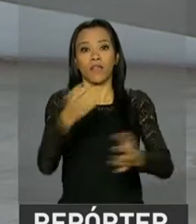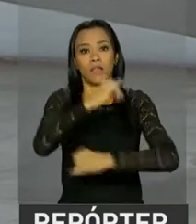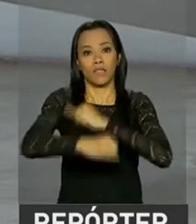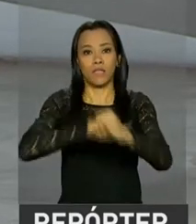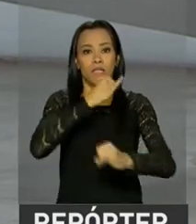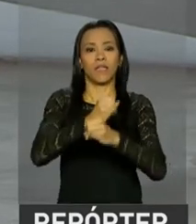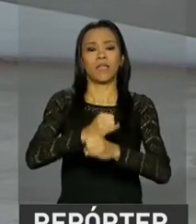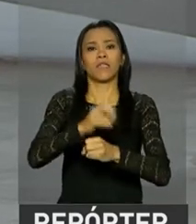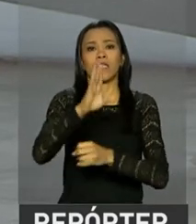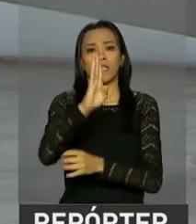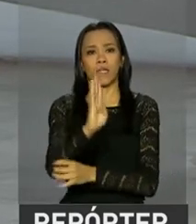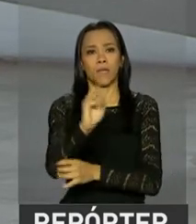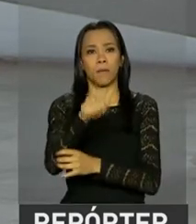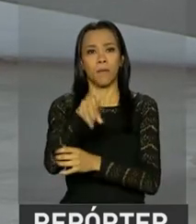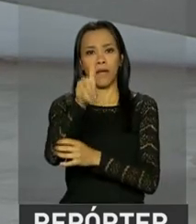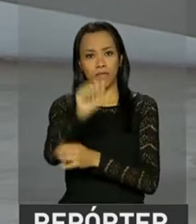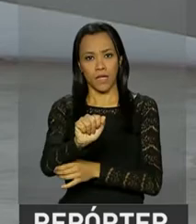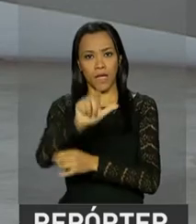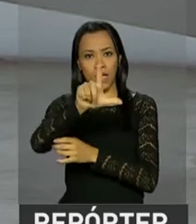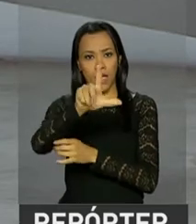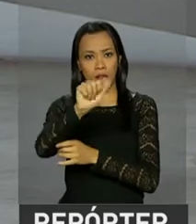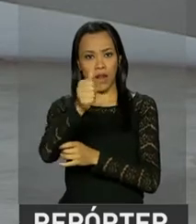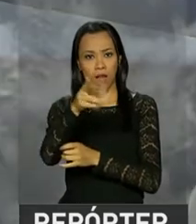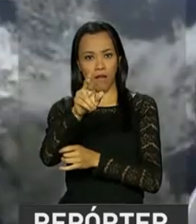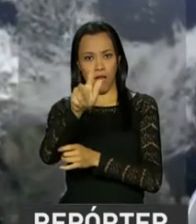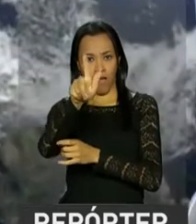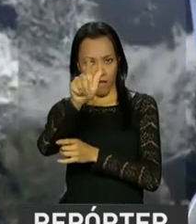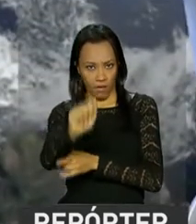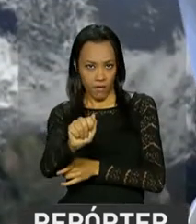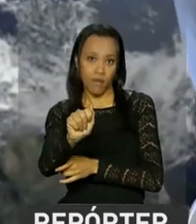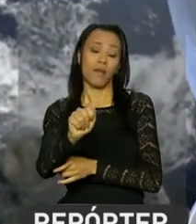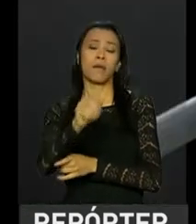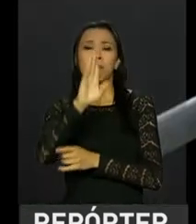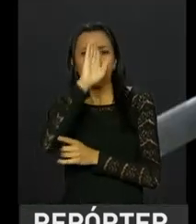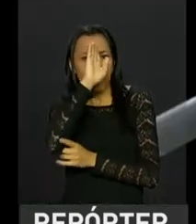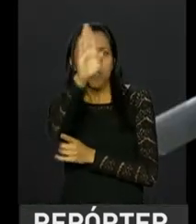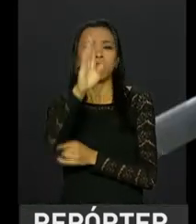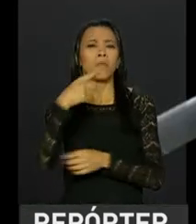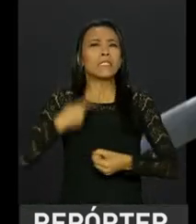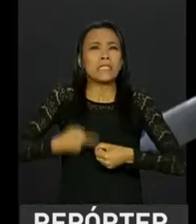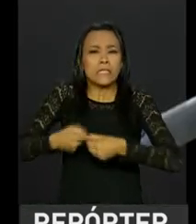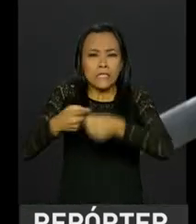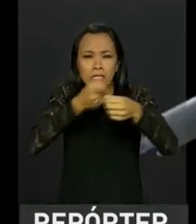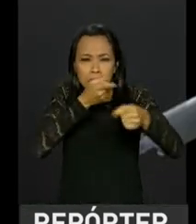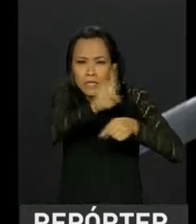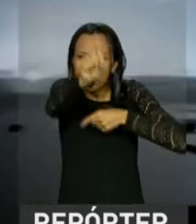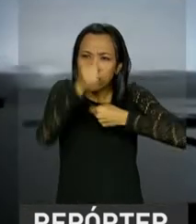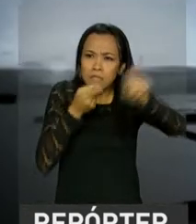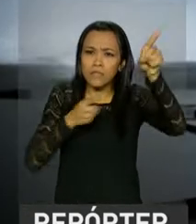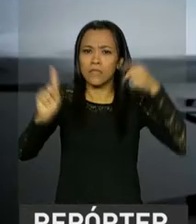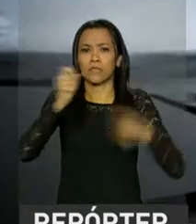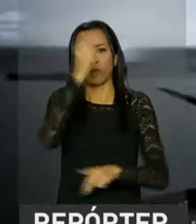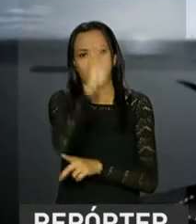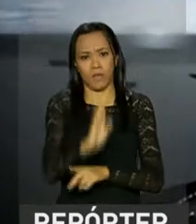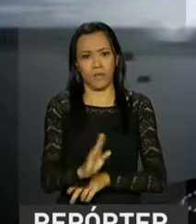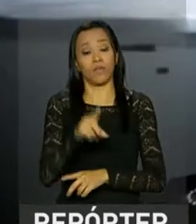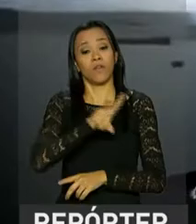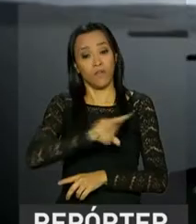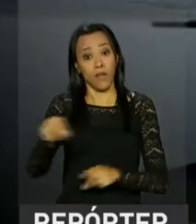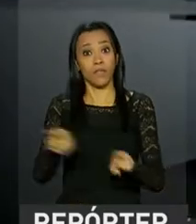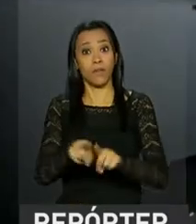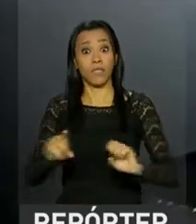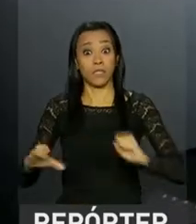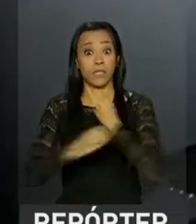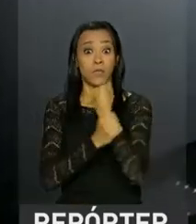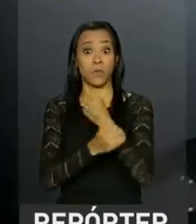todo o território nacional principalmente nas áreas mais remotas do país e também vai tornar mais segura a